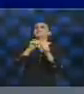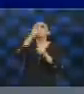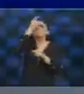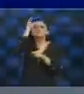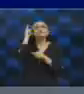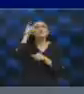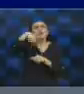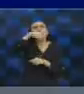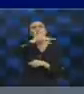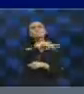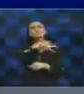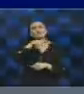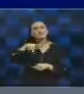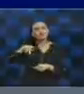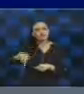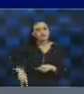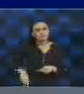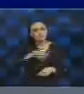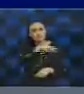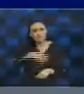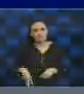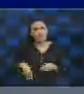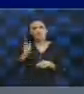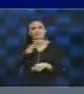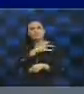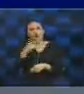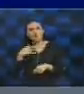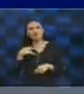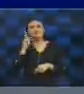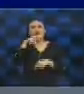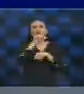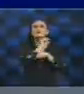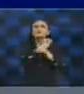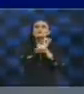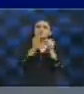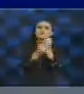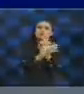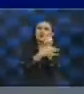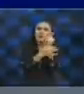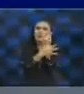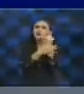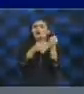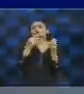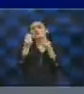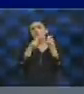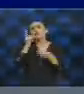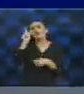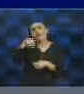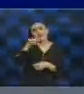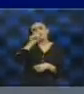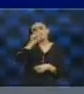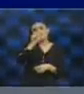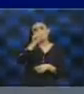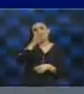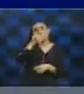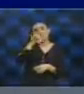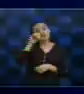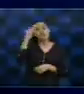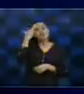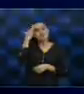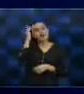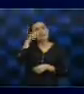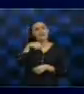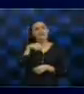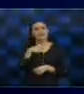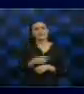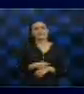Saúde. Esse é o esforço. Não é mudança, é garantir um mandato de deputado federal por Sabino e ser mandado pelo Eduardo Braga a